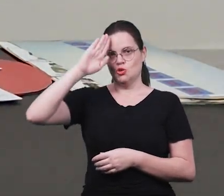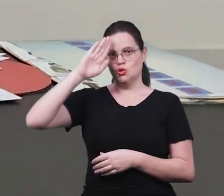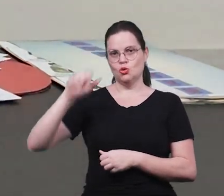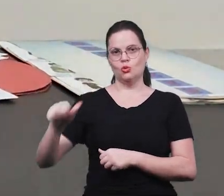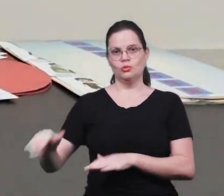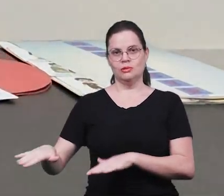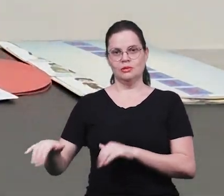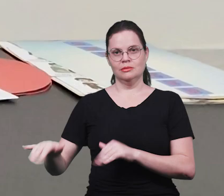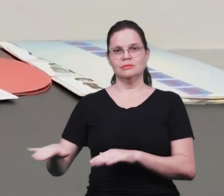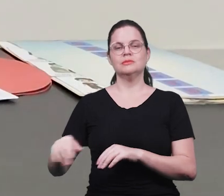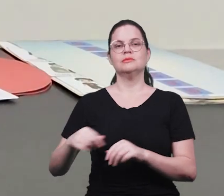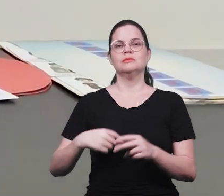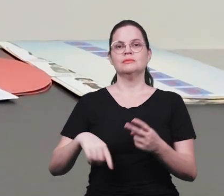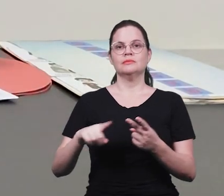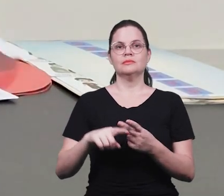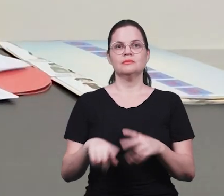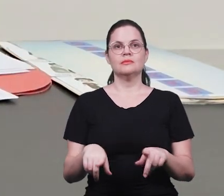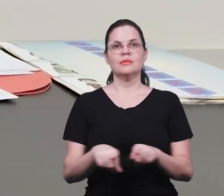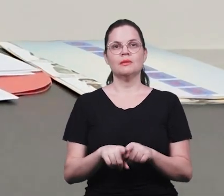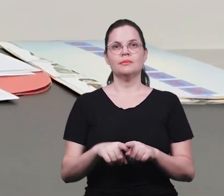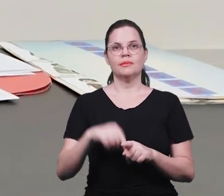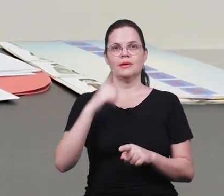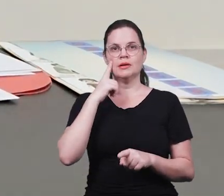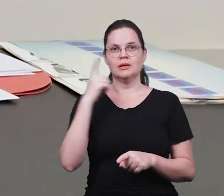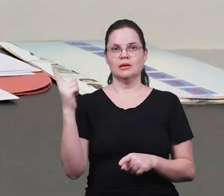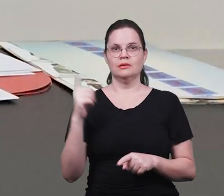soldados, né? Nós temos aqui